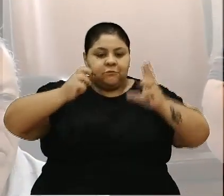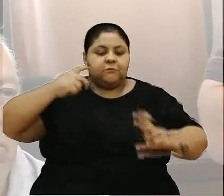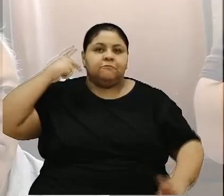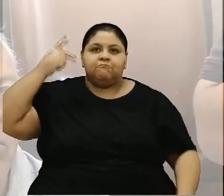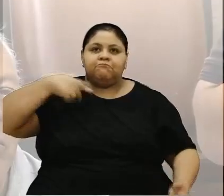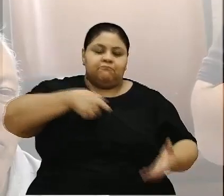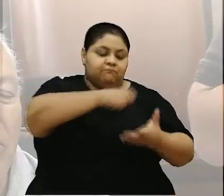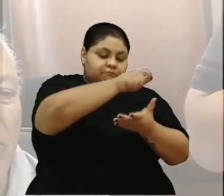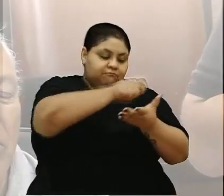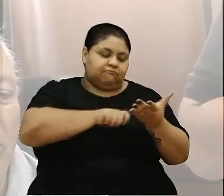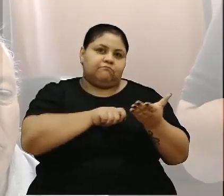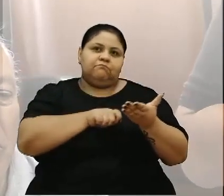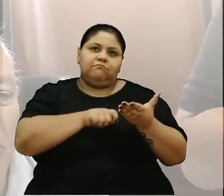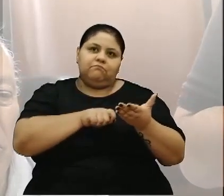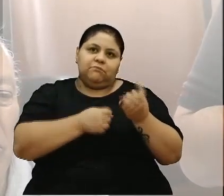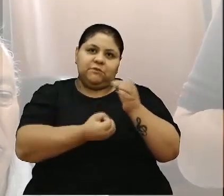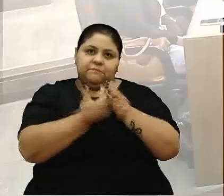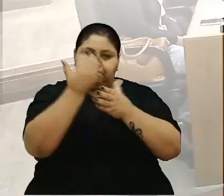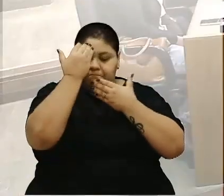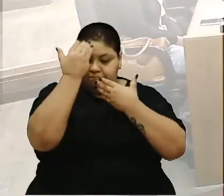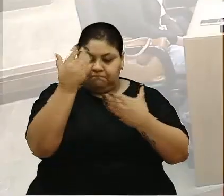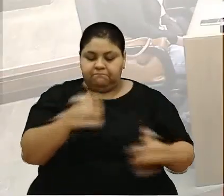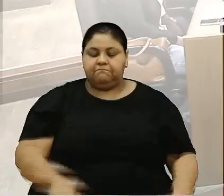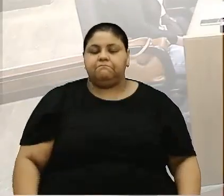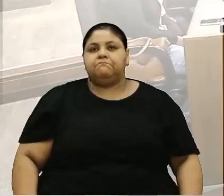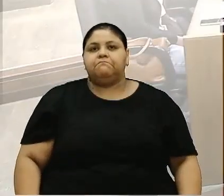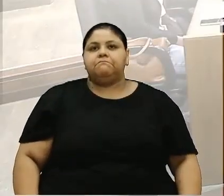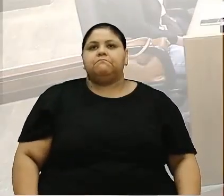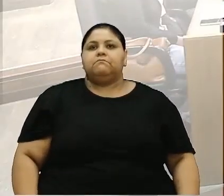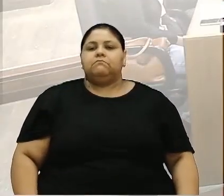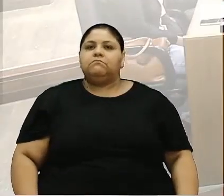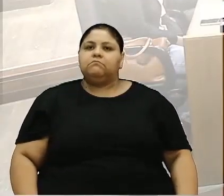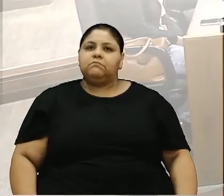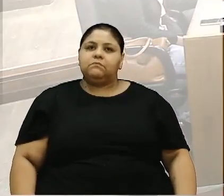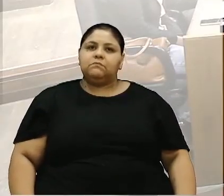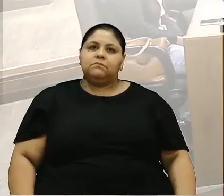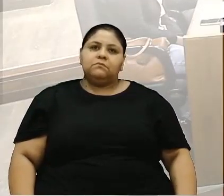assinaram a esta criação. Obrigado, presidente. Com a palavra.